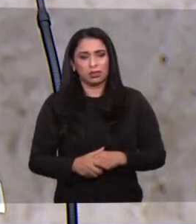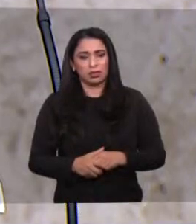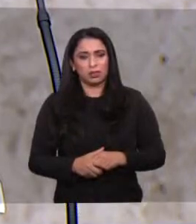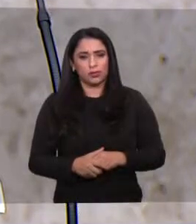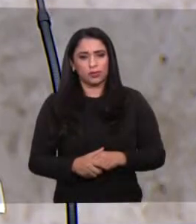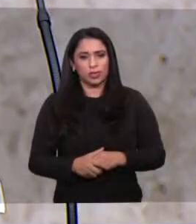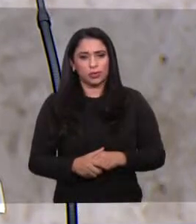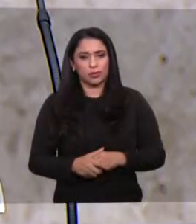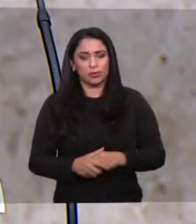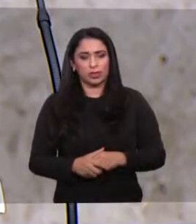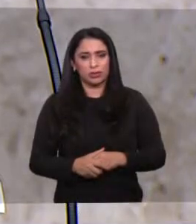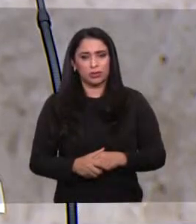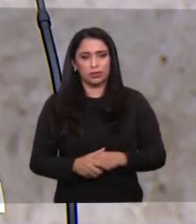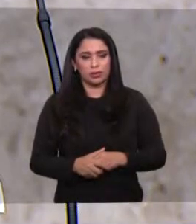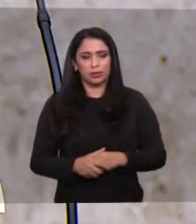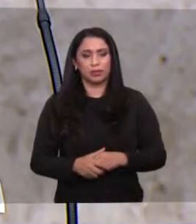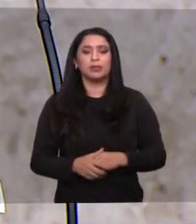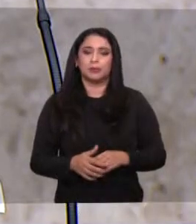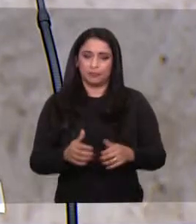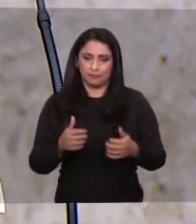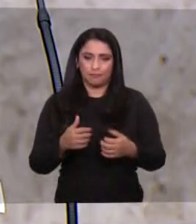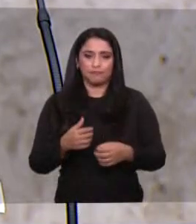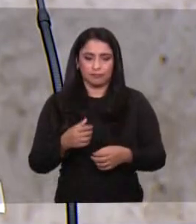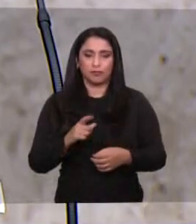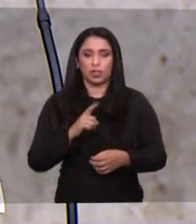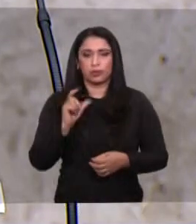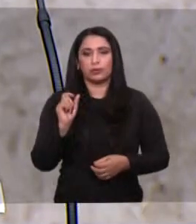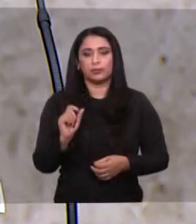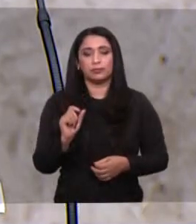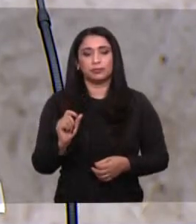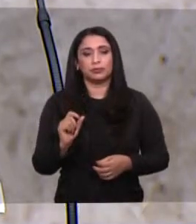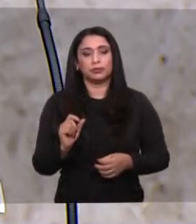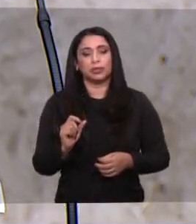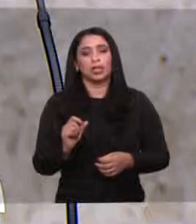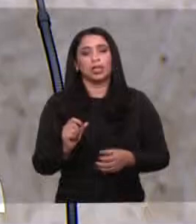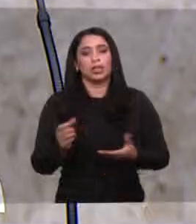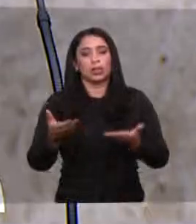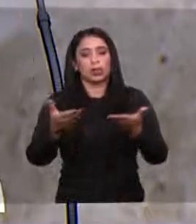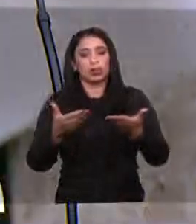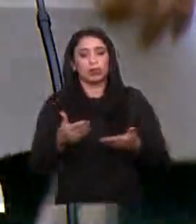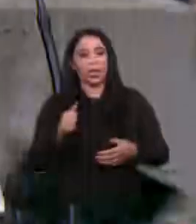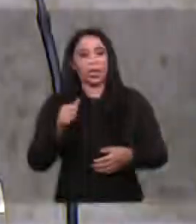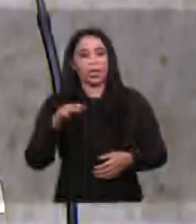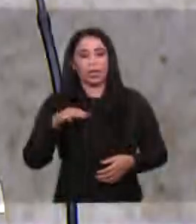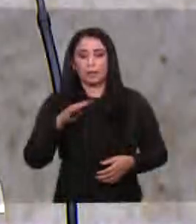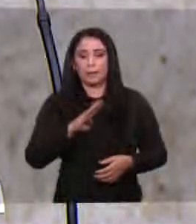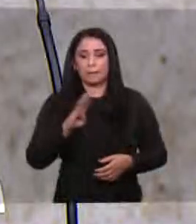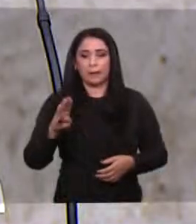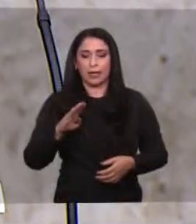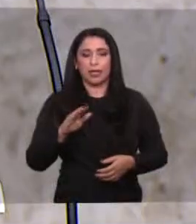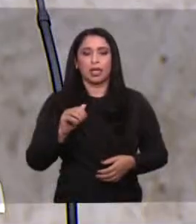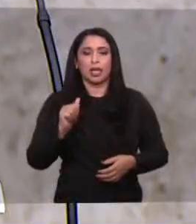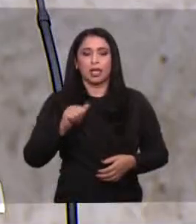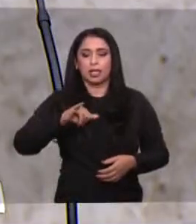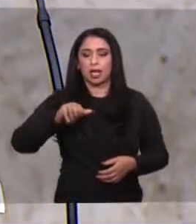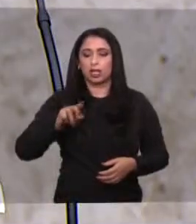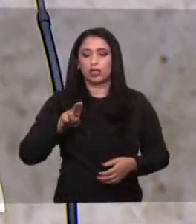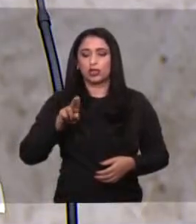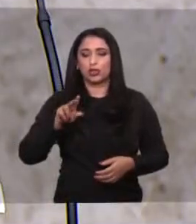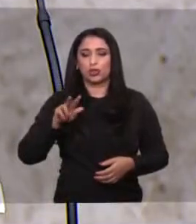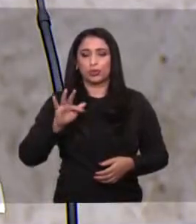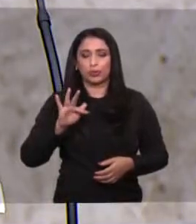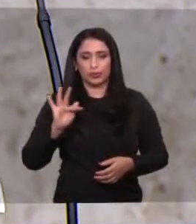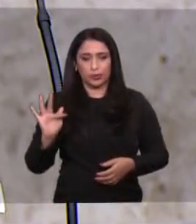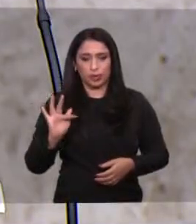Eu convido, pela Associação dos Magistrados Brasileiros, AMB, e Associação dos Juízes Federais, AJUVE,